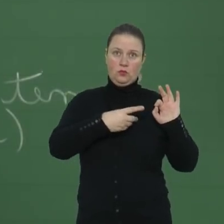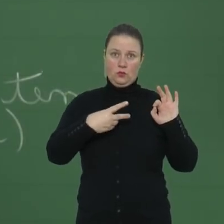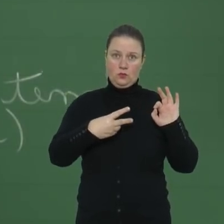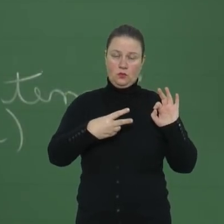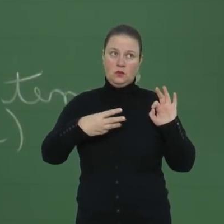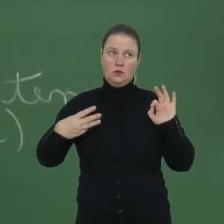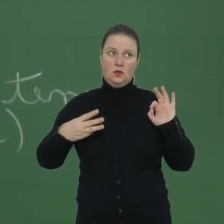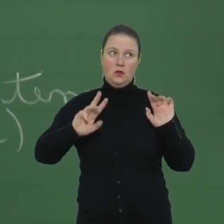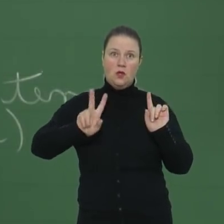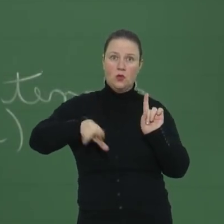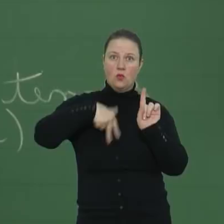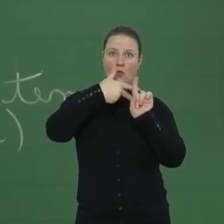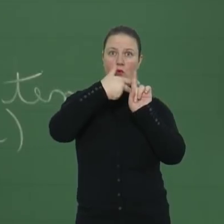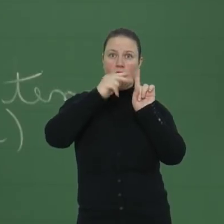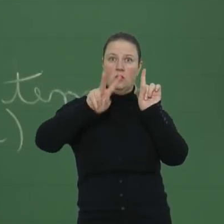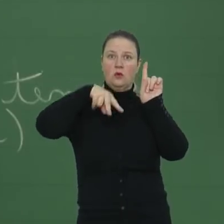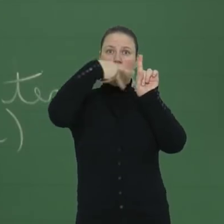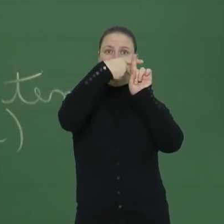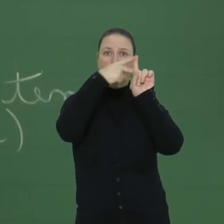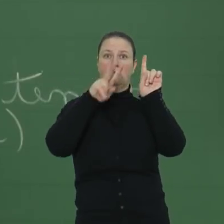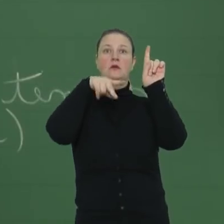o 4. Então, aqui está